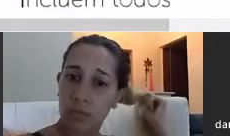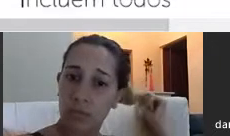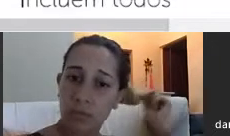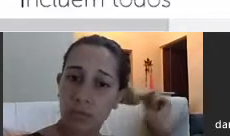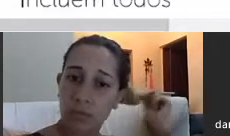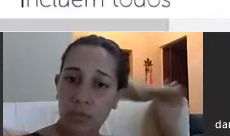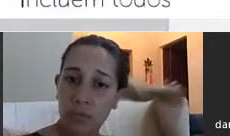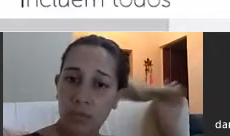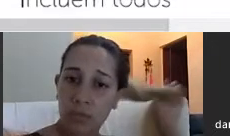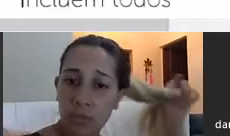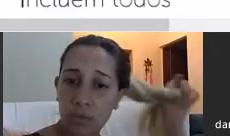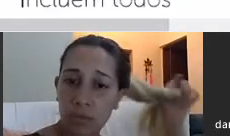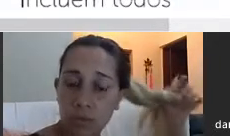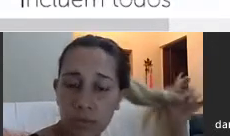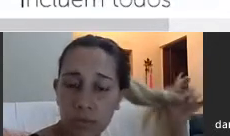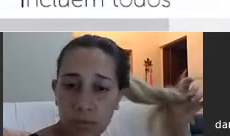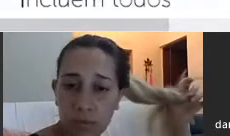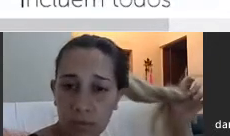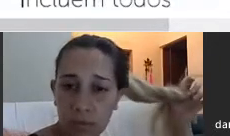estrangeira.